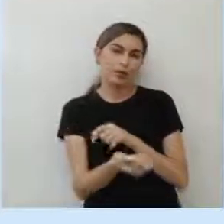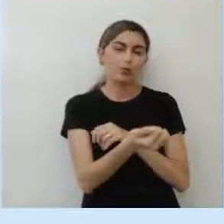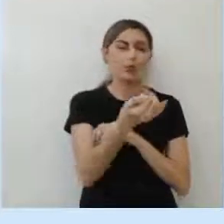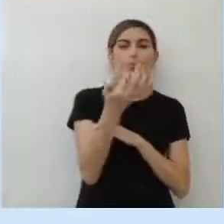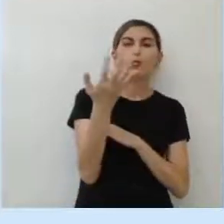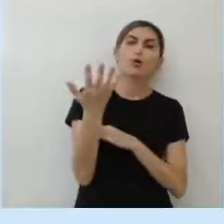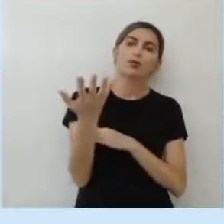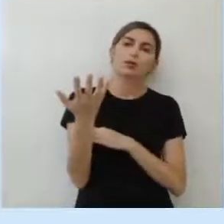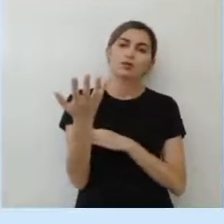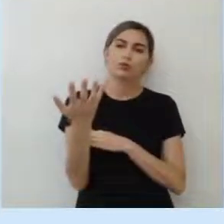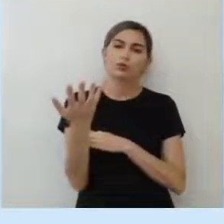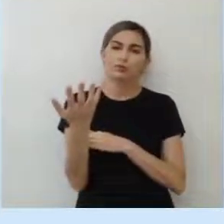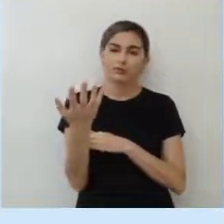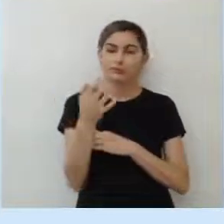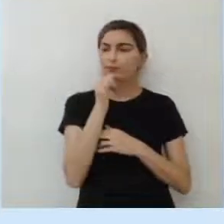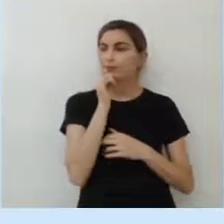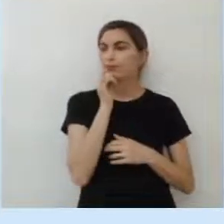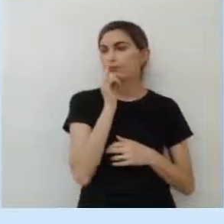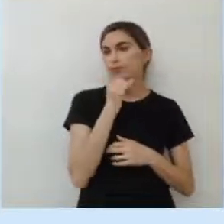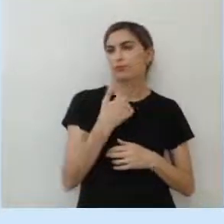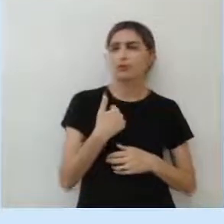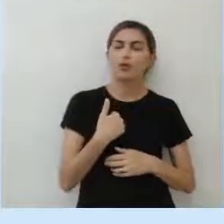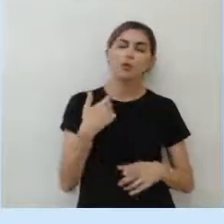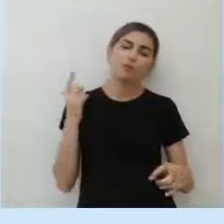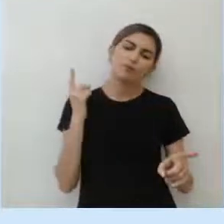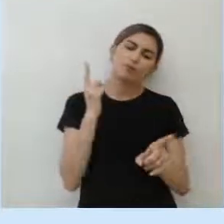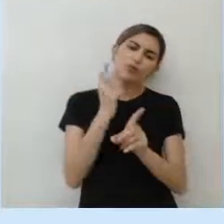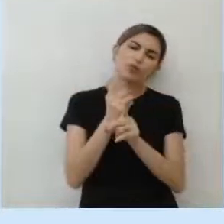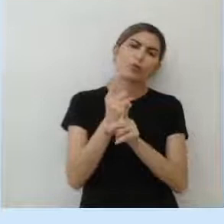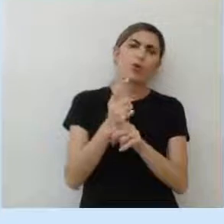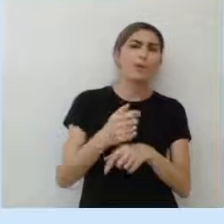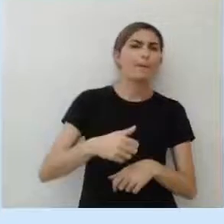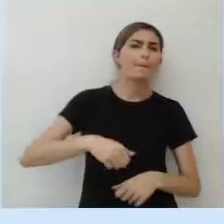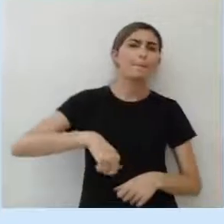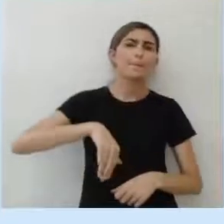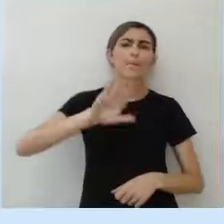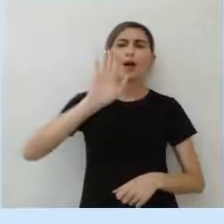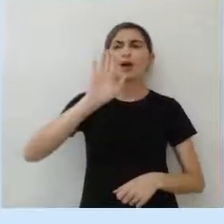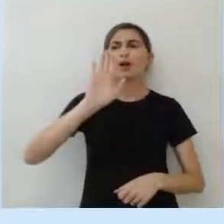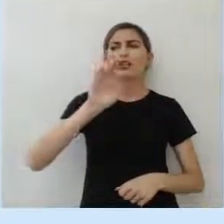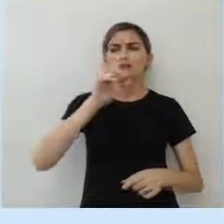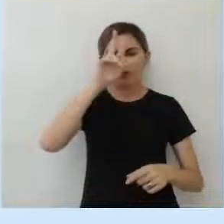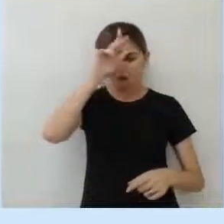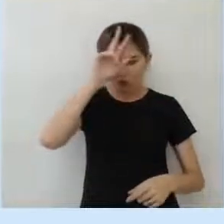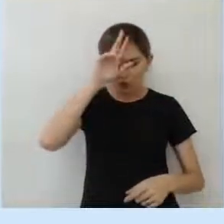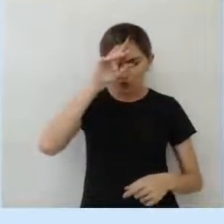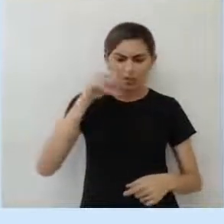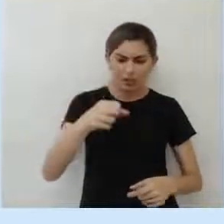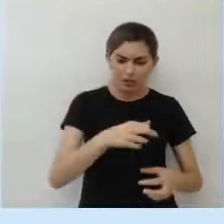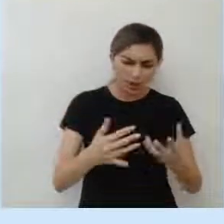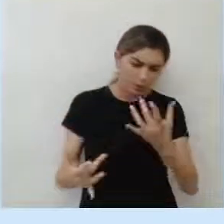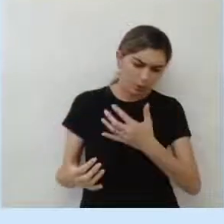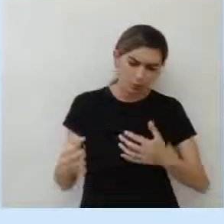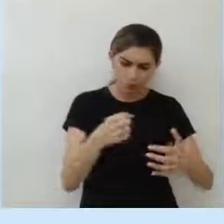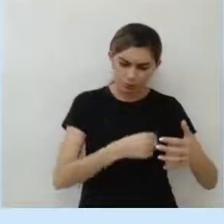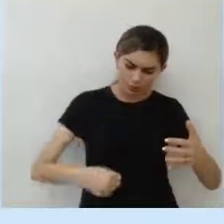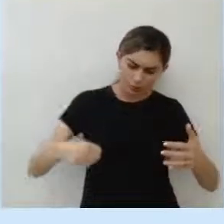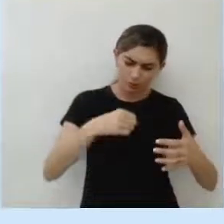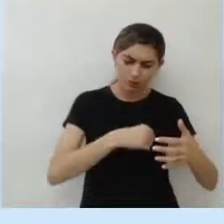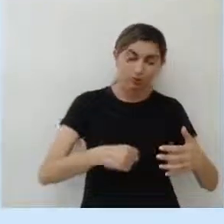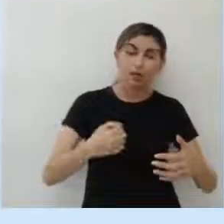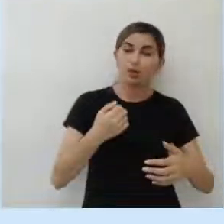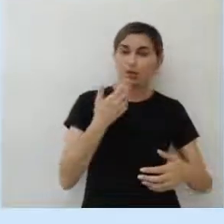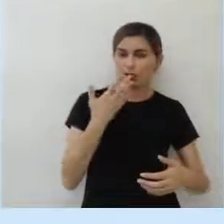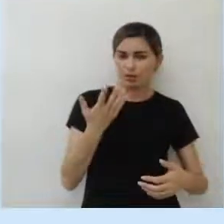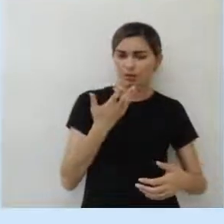beleza? Então, olha só o exemplo. Encontrei mais formigas na cozinha. Então, quando eu quero